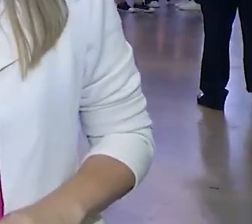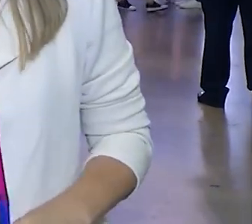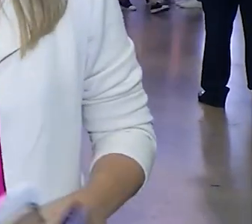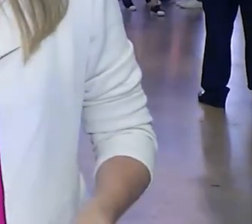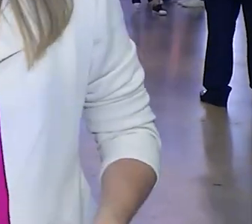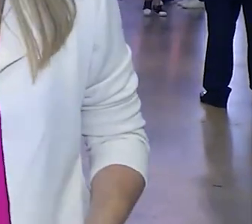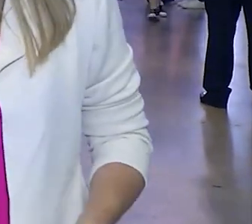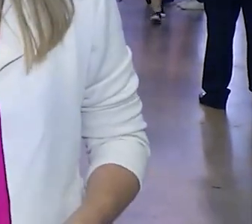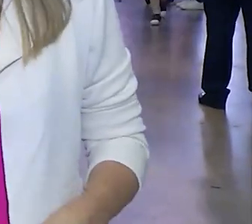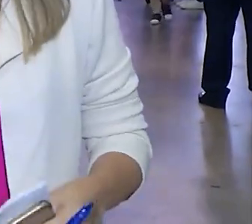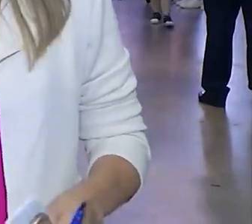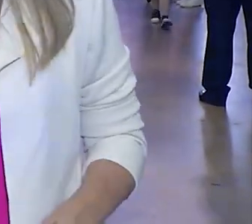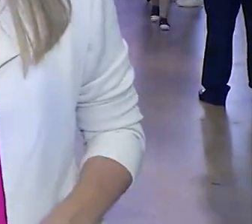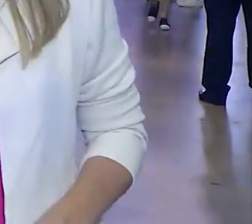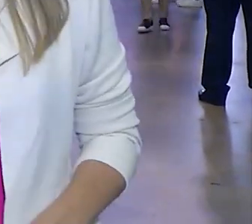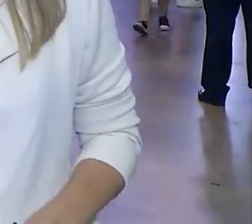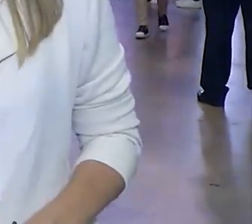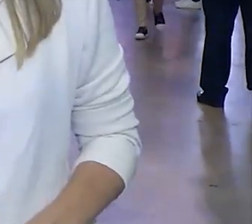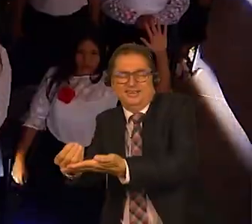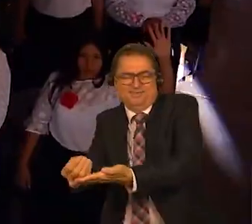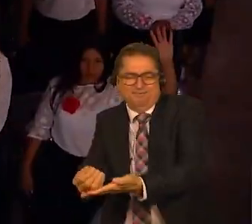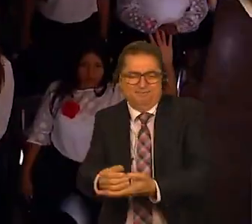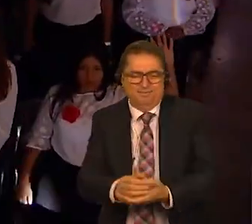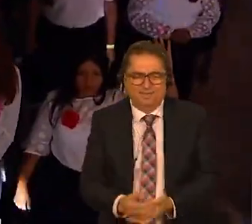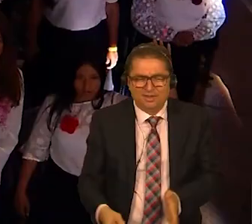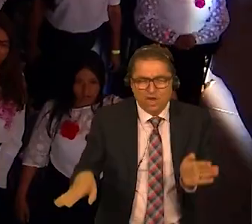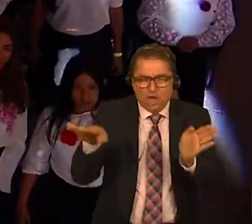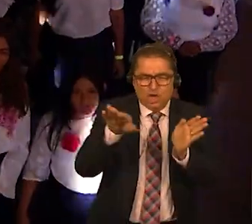já fez por meio da Assembleia de Deus.